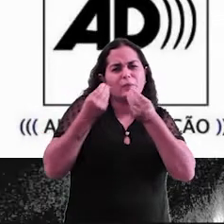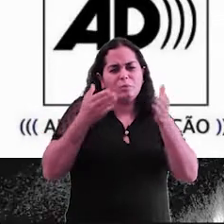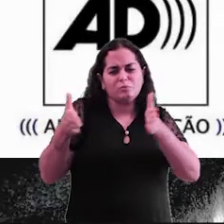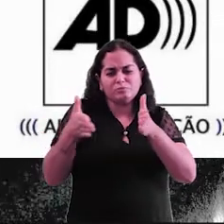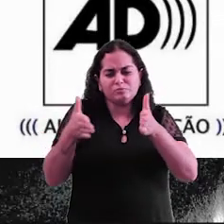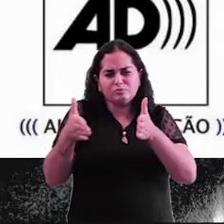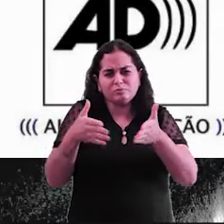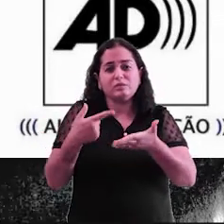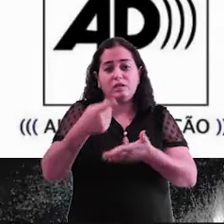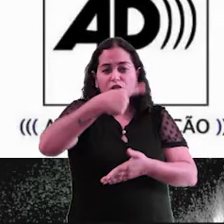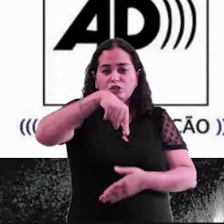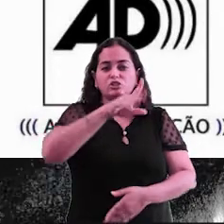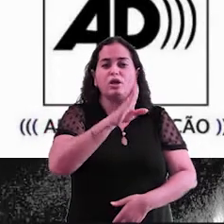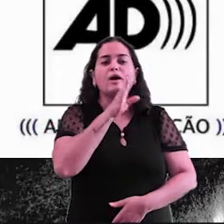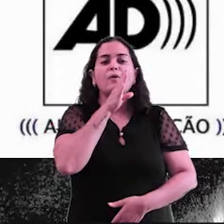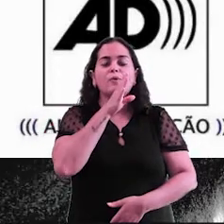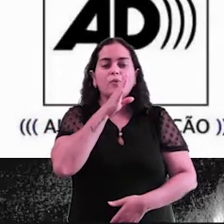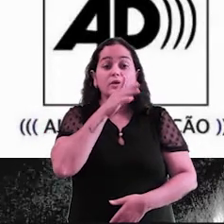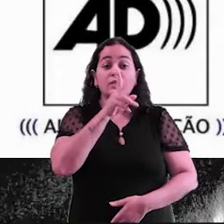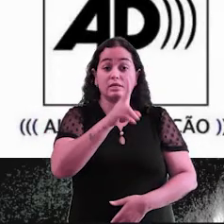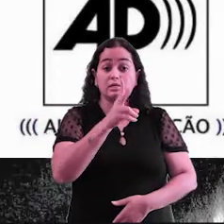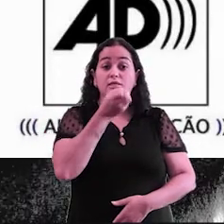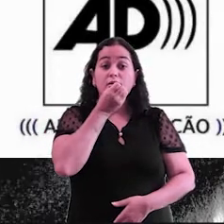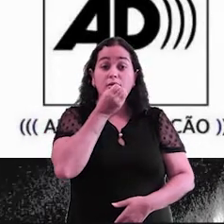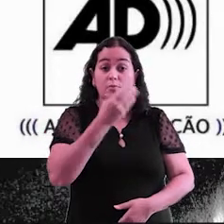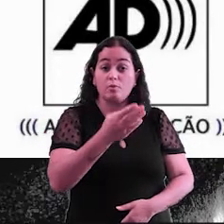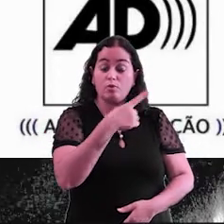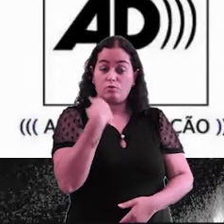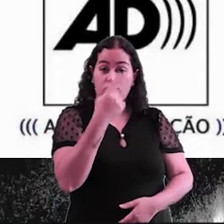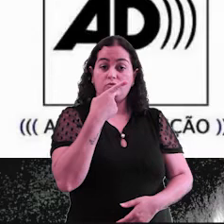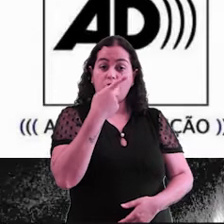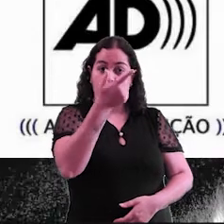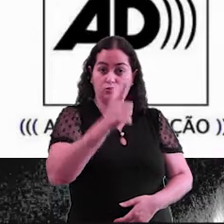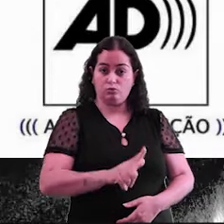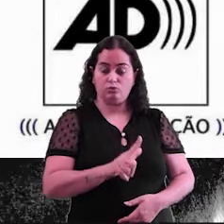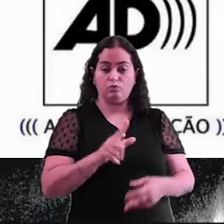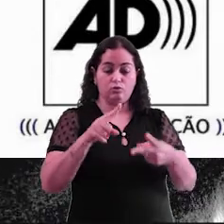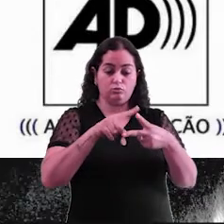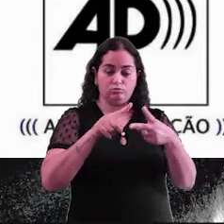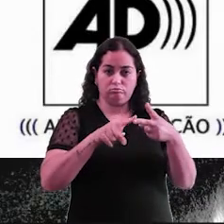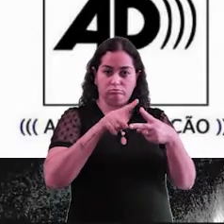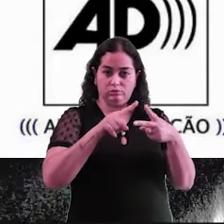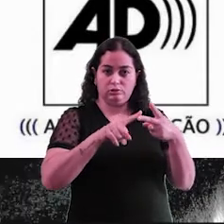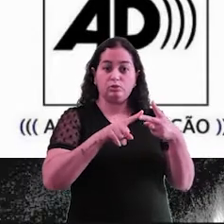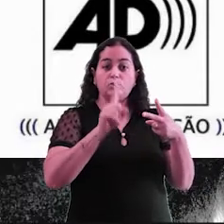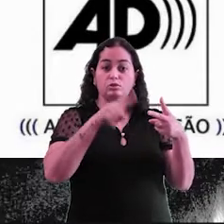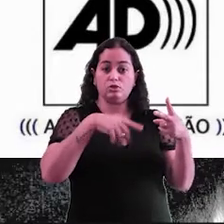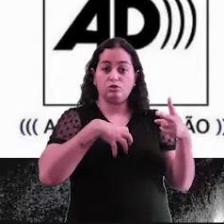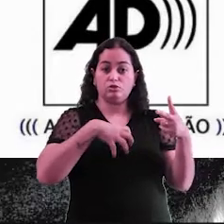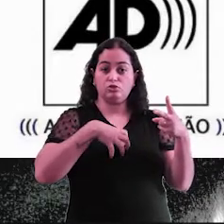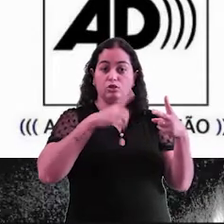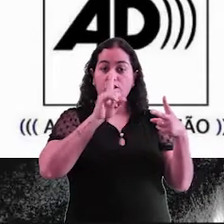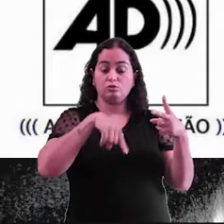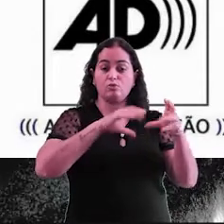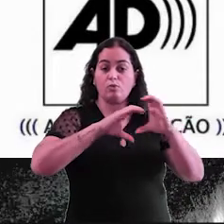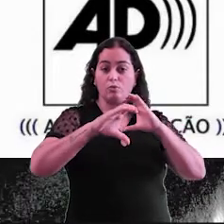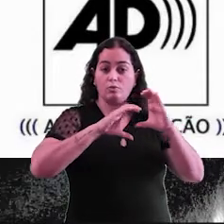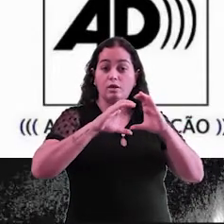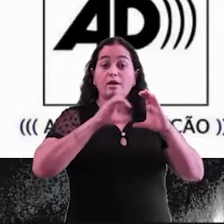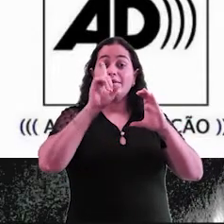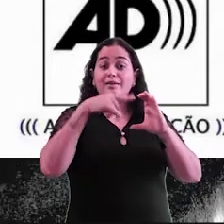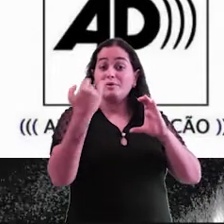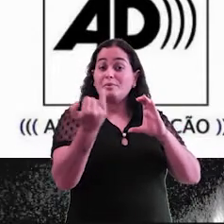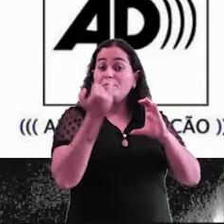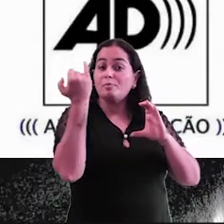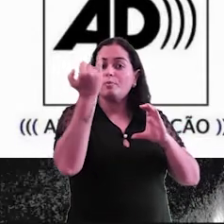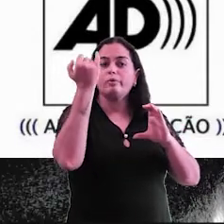duas formas de comunicar que são essenciais para as pessoas com deficiência. Não só existem essas formas, existem múltiplas